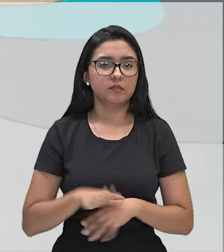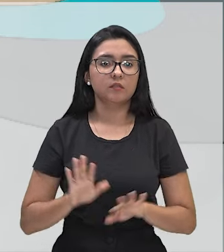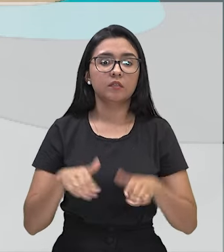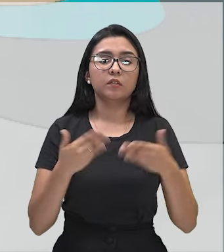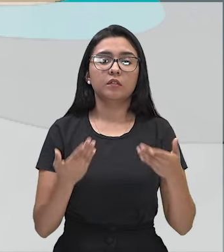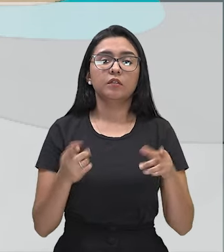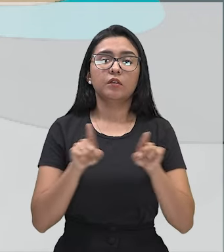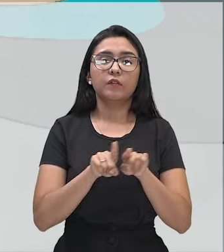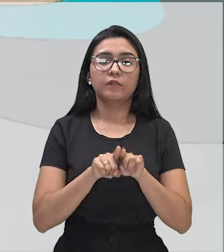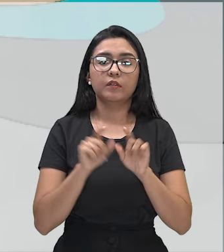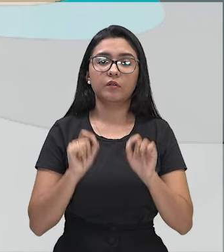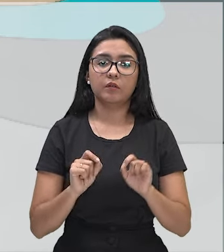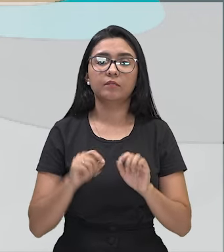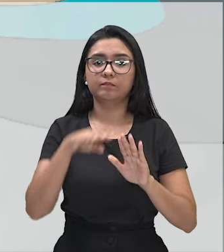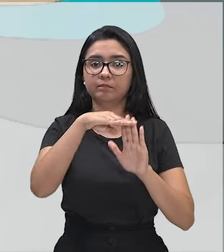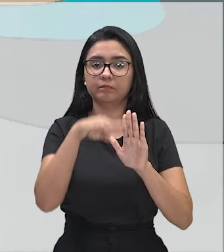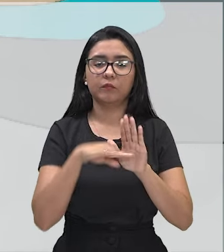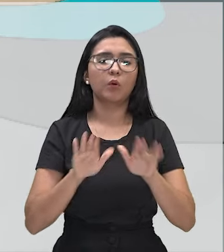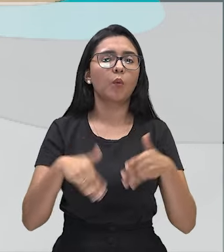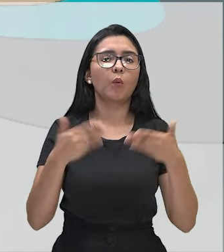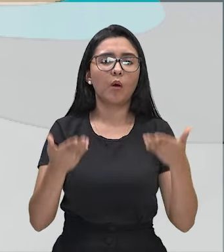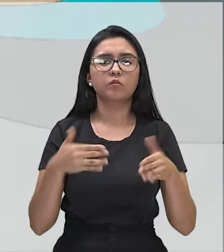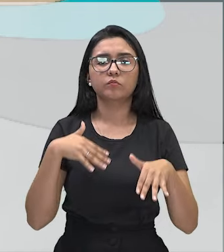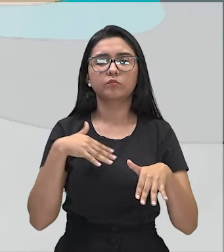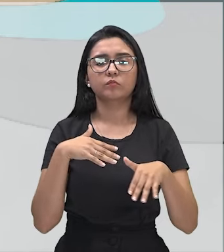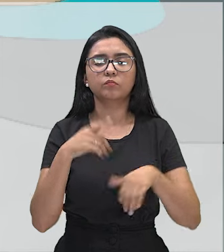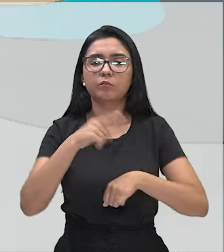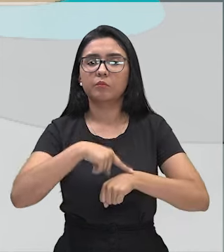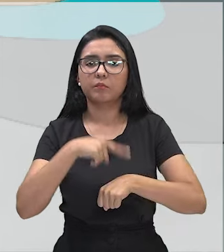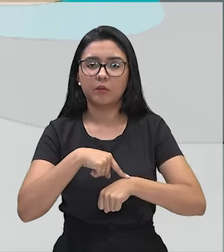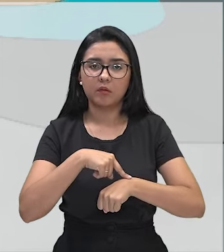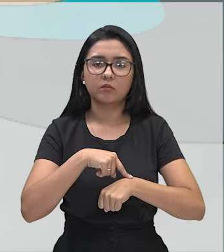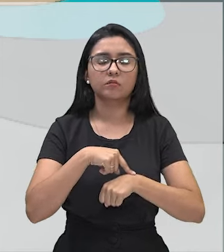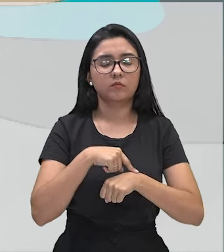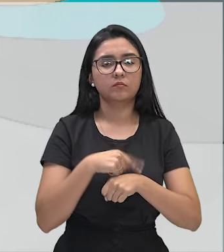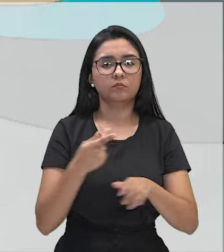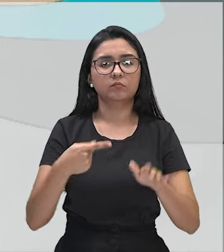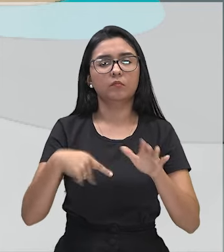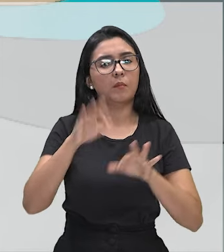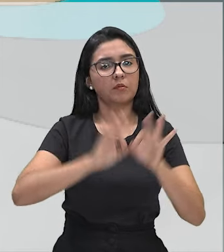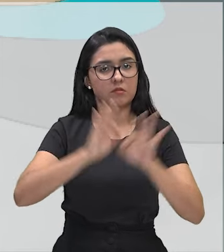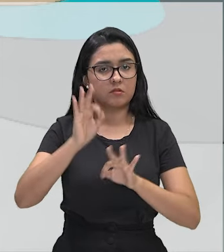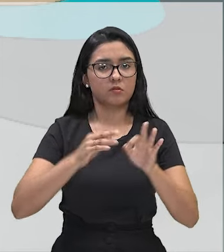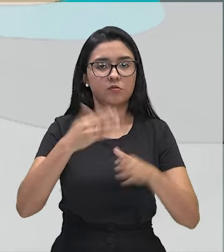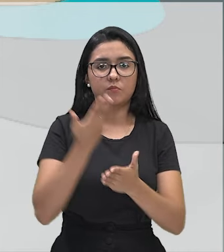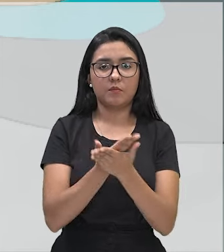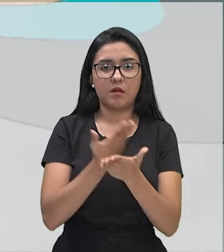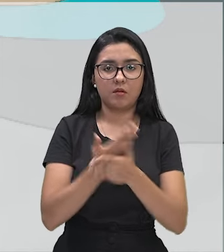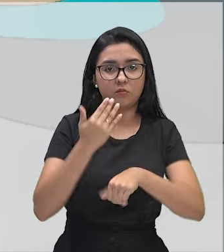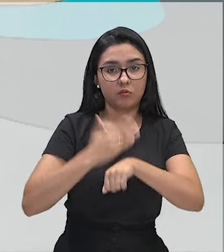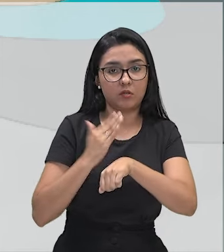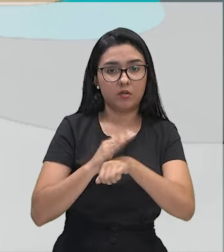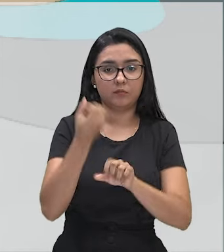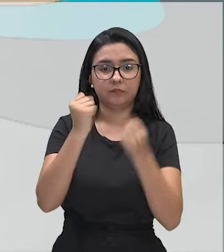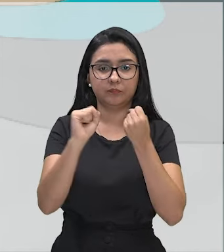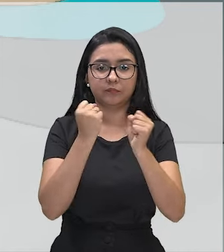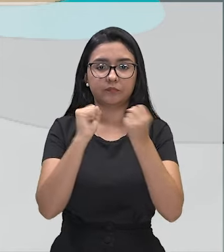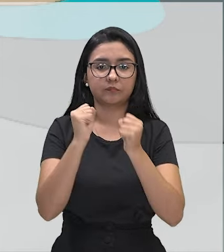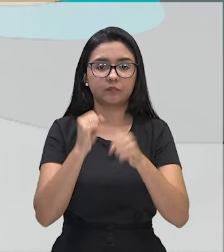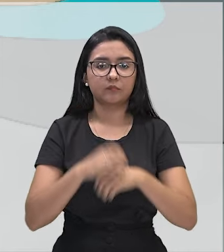ser dividida como professora Quais são os momentos que compõe uma aula de ginástica localizada Vamos ver aí